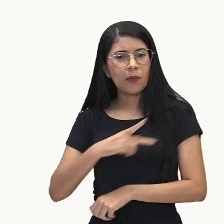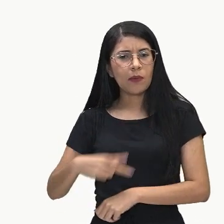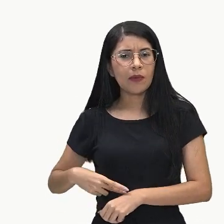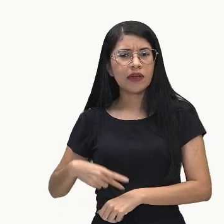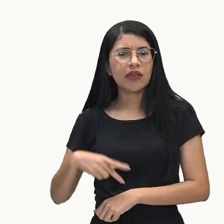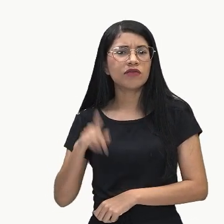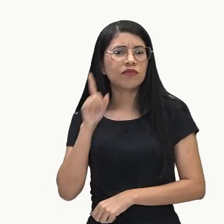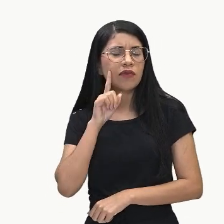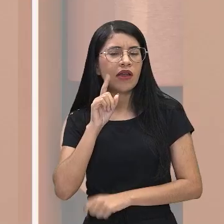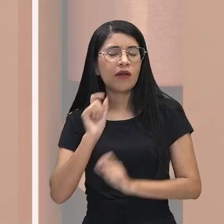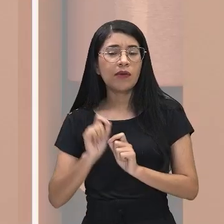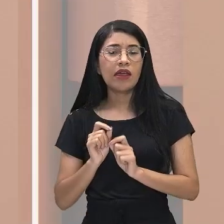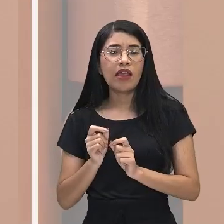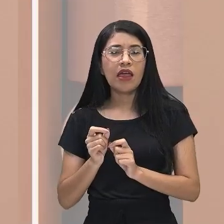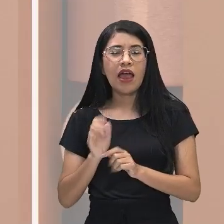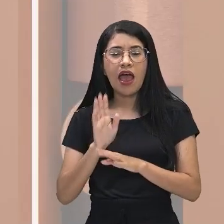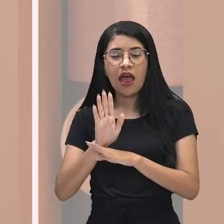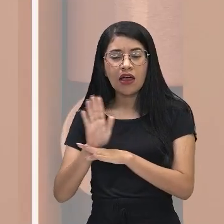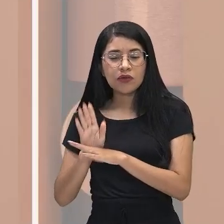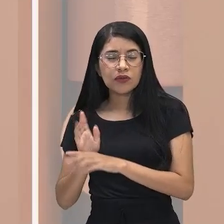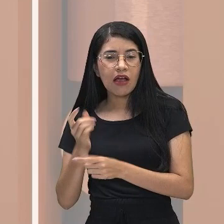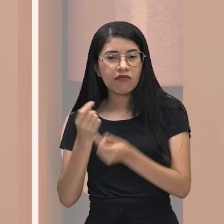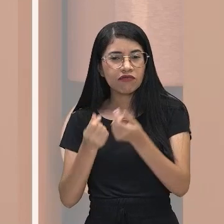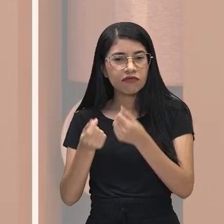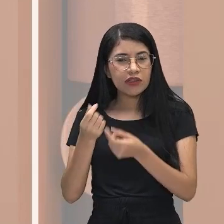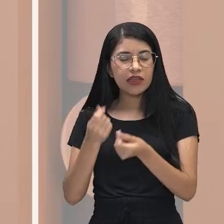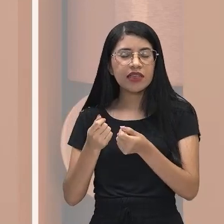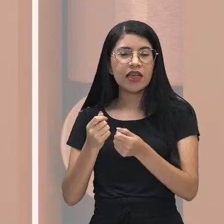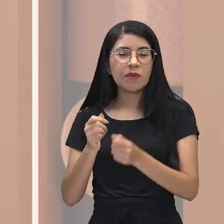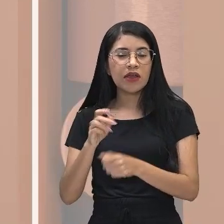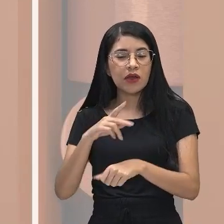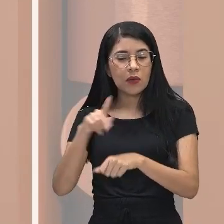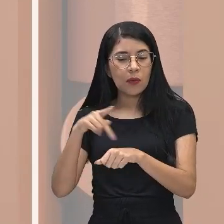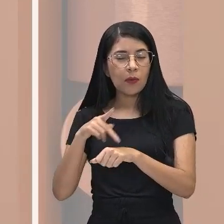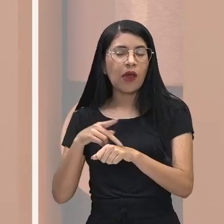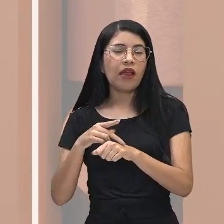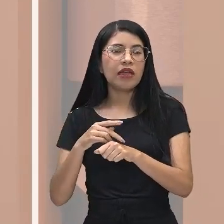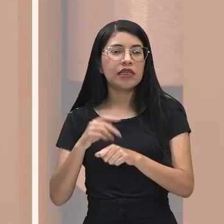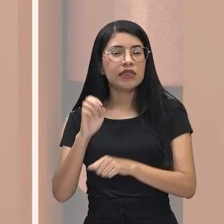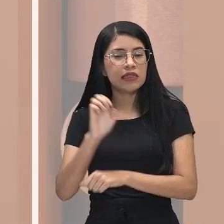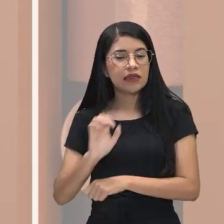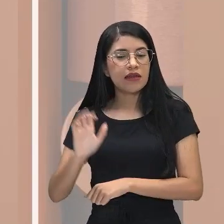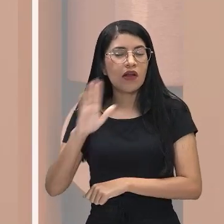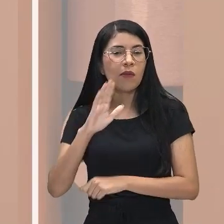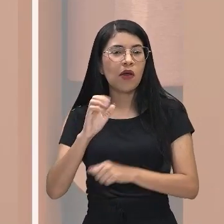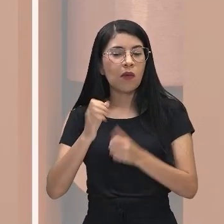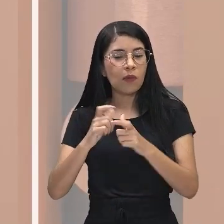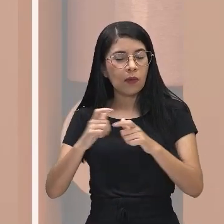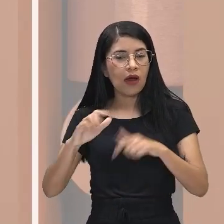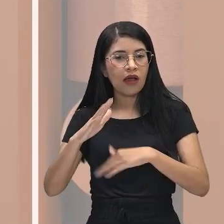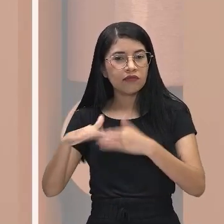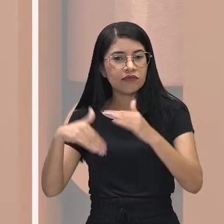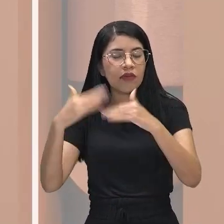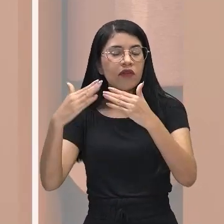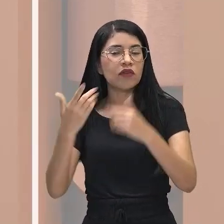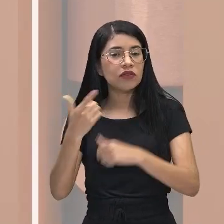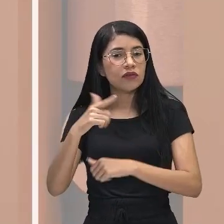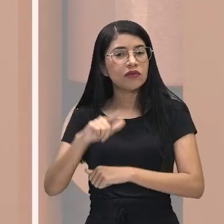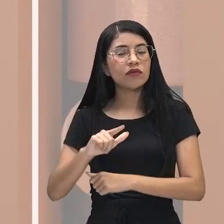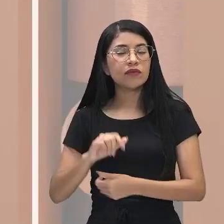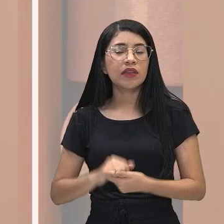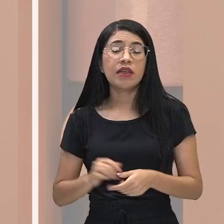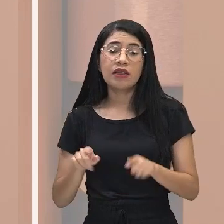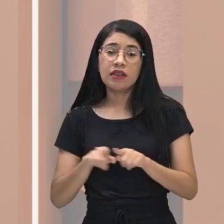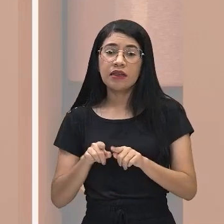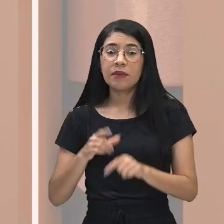justamente financiar essa reconstrução do continente europeu, não à toa, tá, gente? Existia também